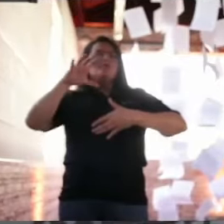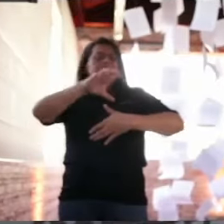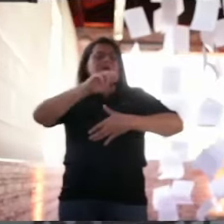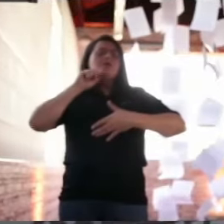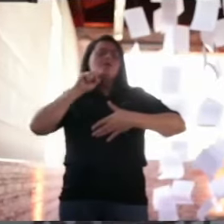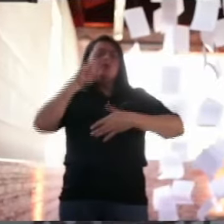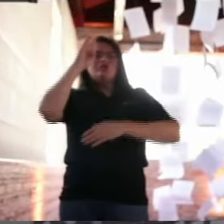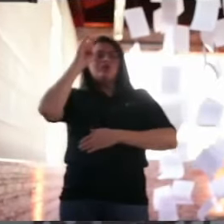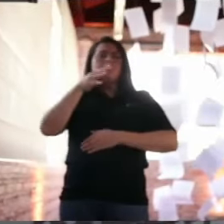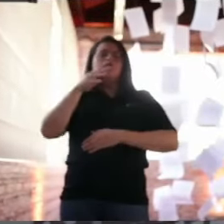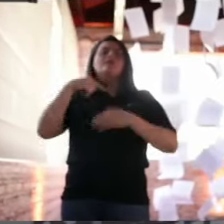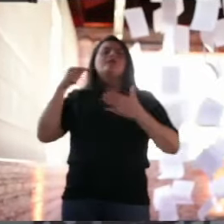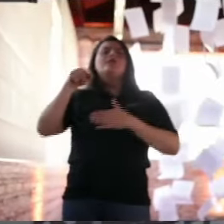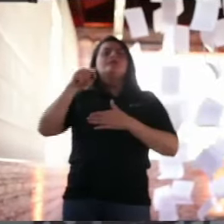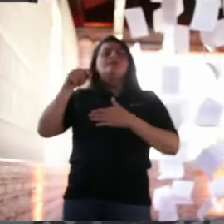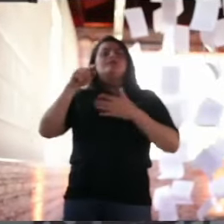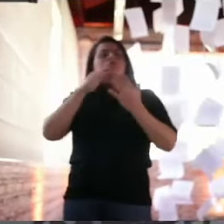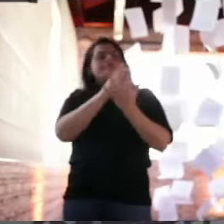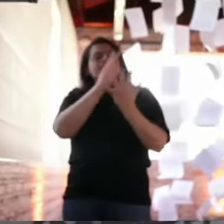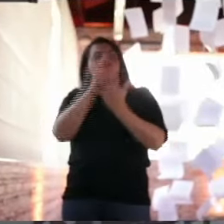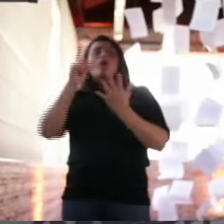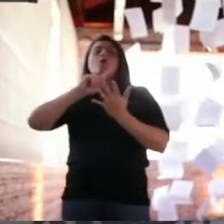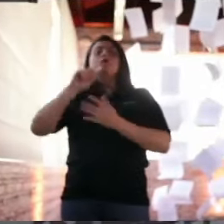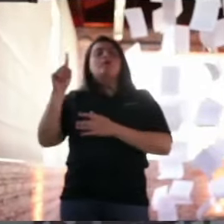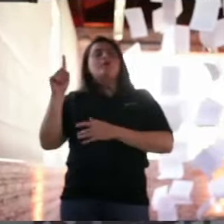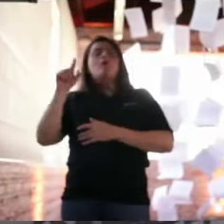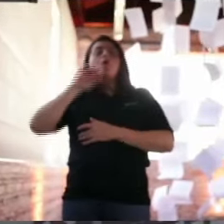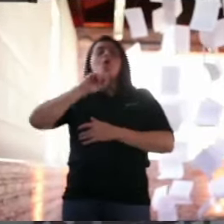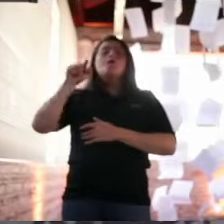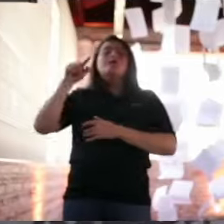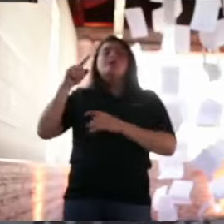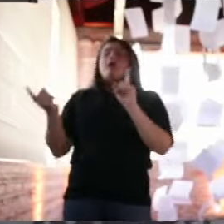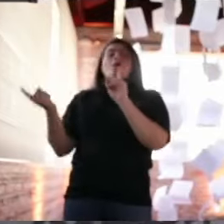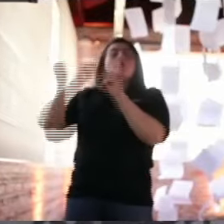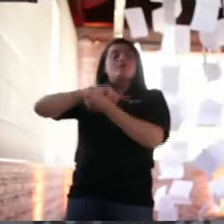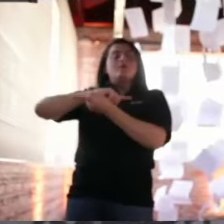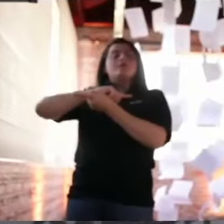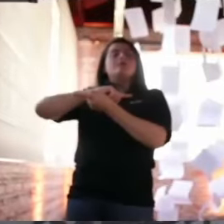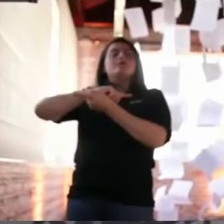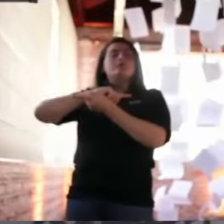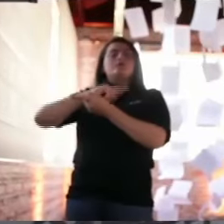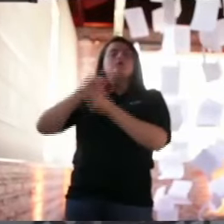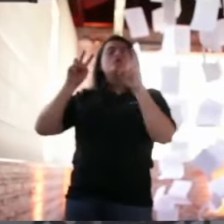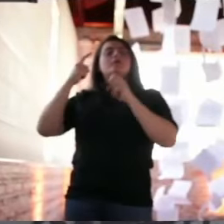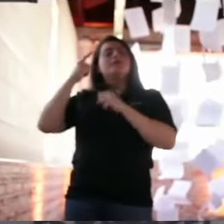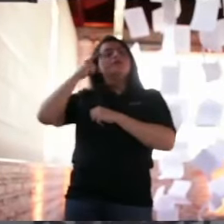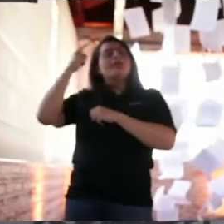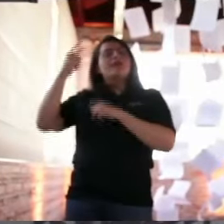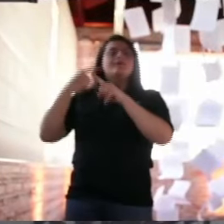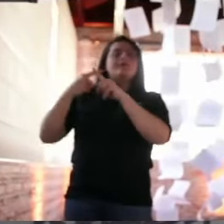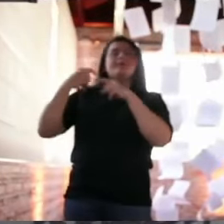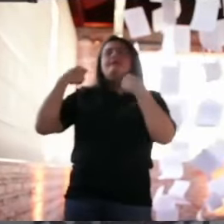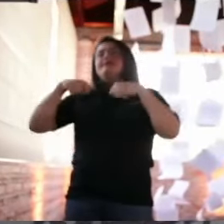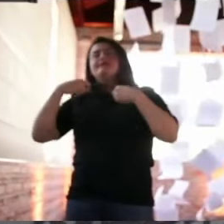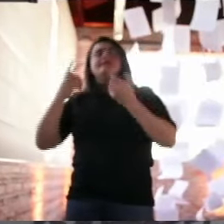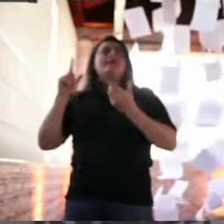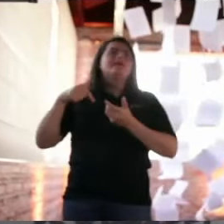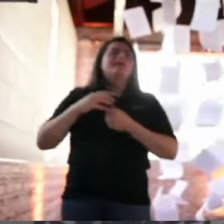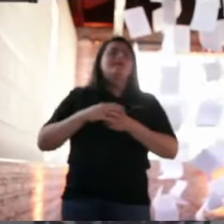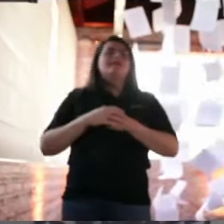e daí você vai seguindo Todas aquelas cartinhas ou não Ou você vai no caminho oposto né da ideia de não porque tem que